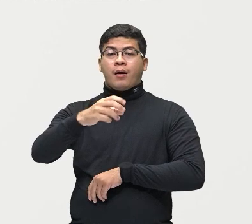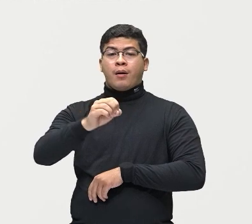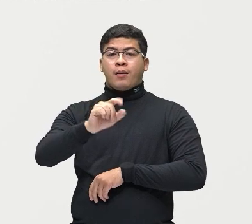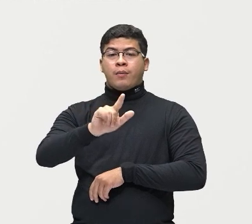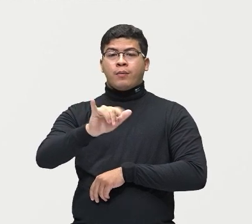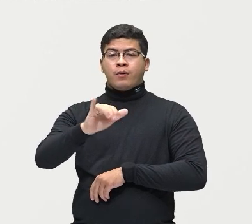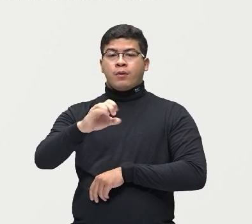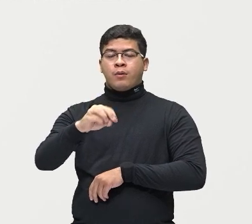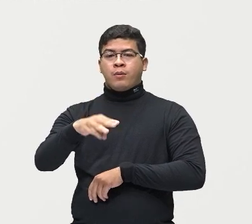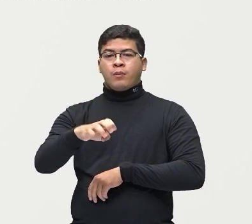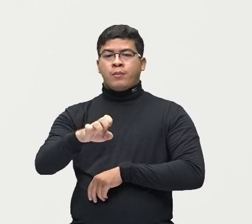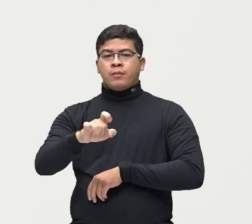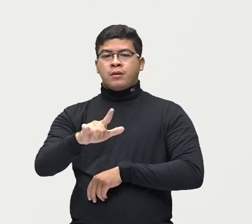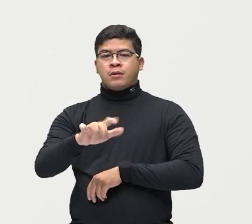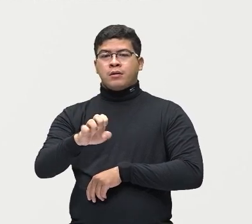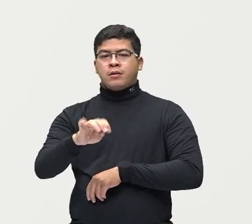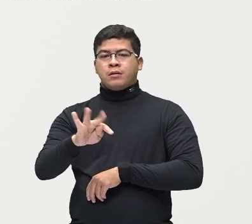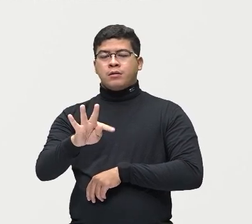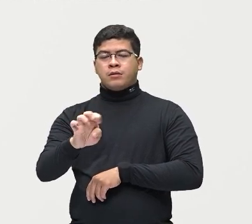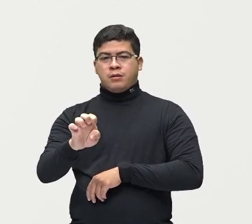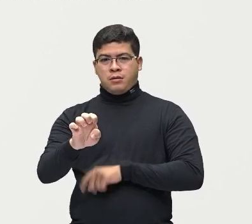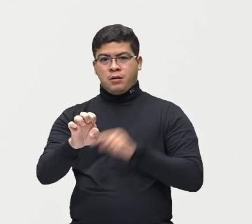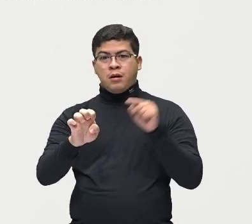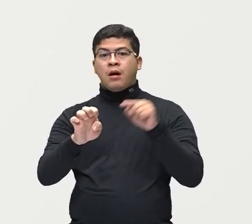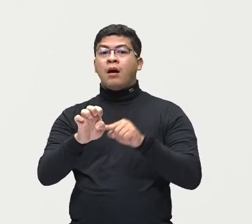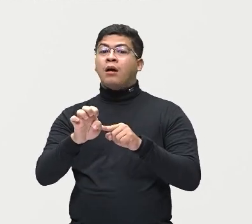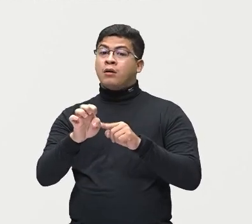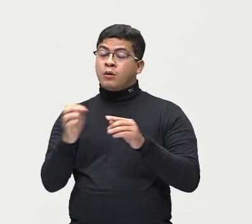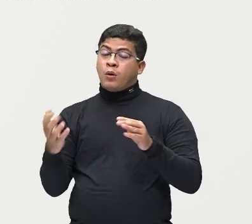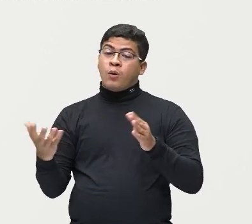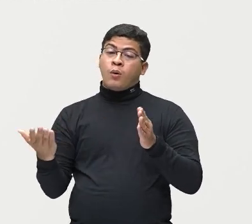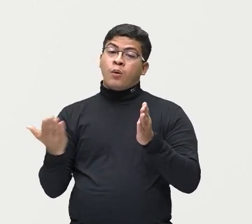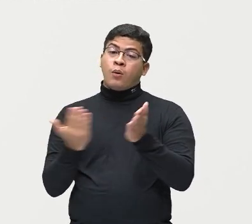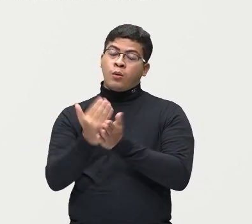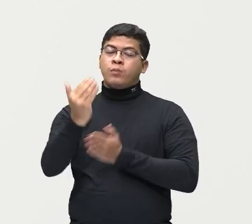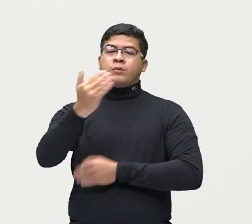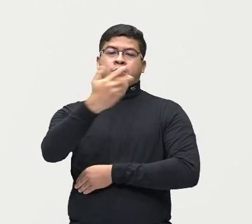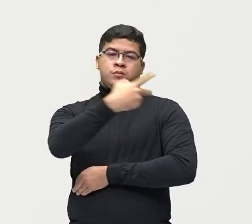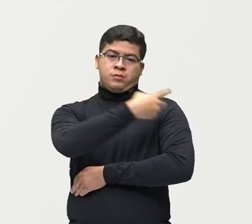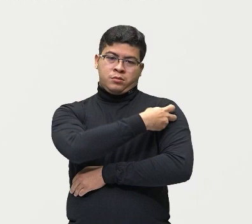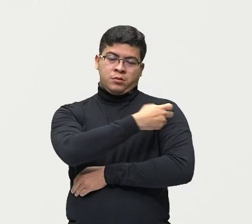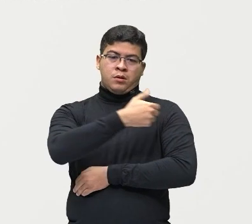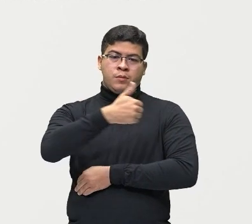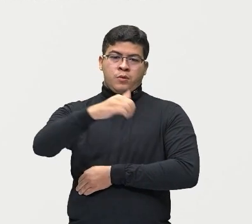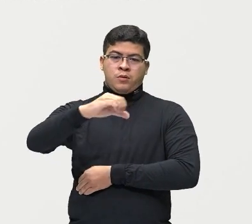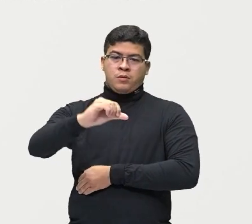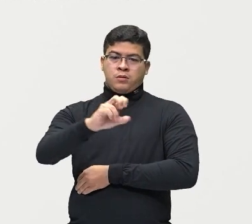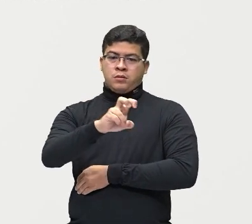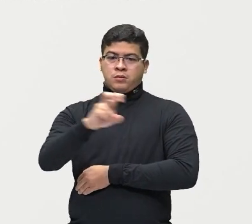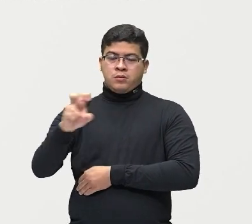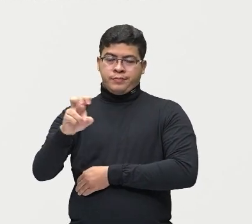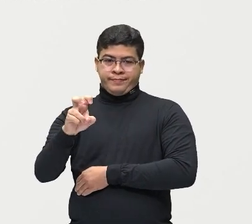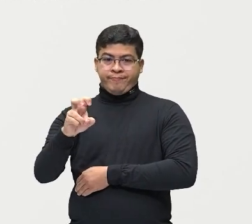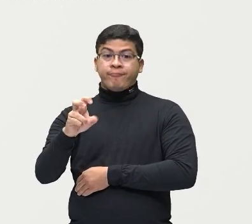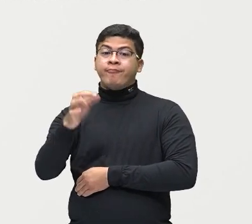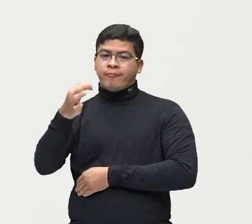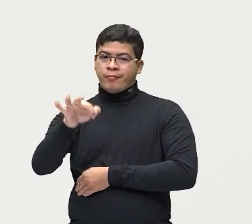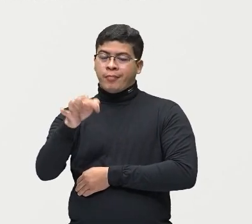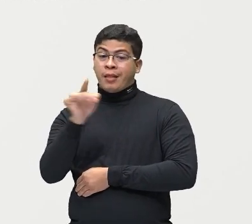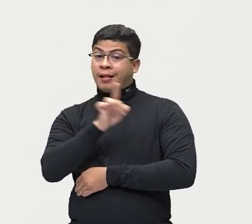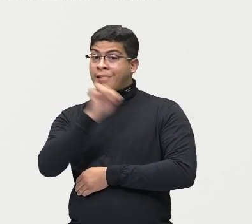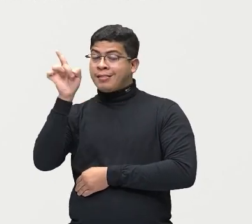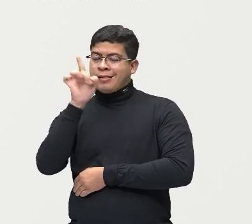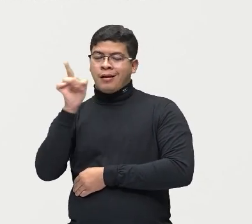poliomielite, que começou a ser aplicada em 1955 nos Estados Unidos, né? Então, essa